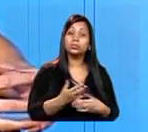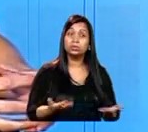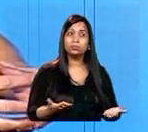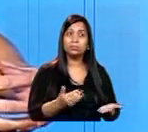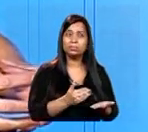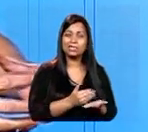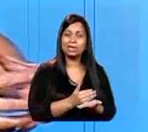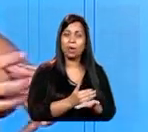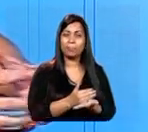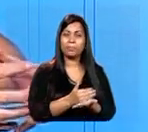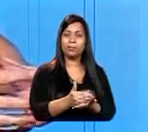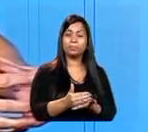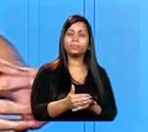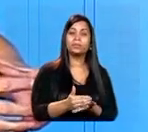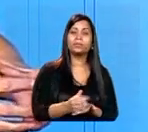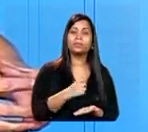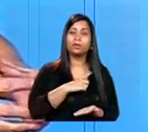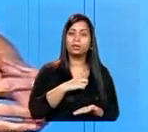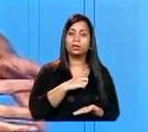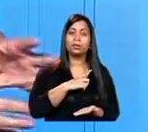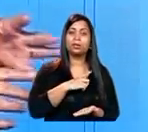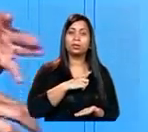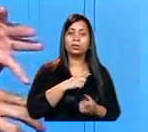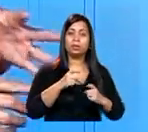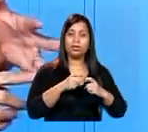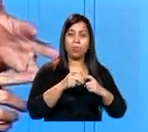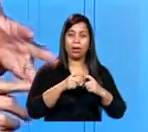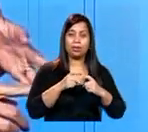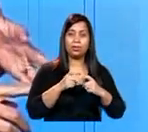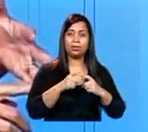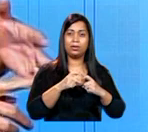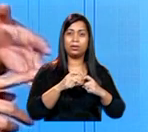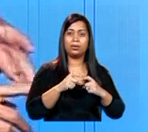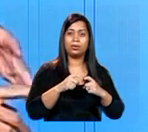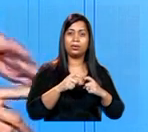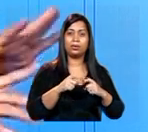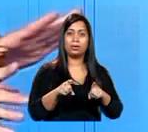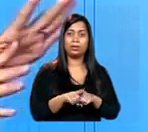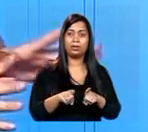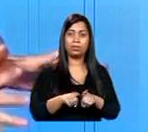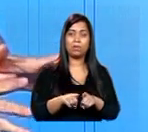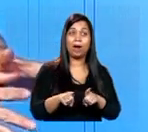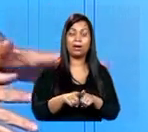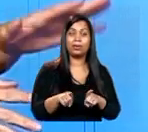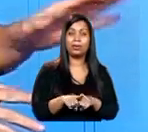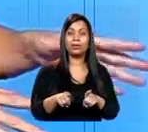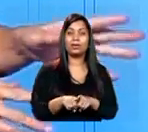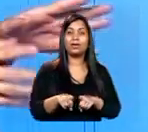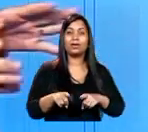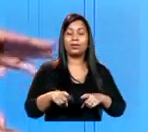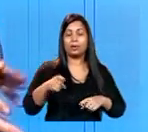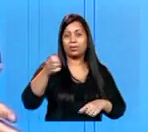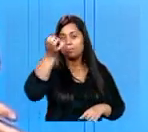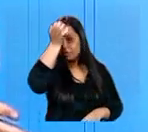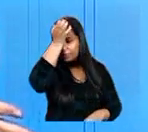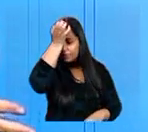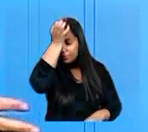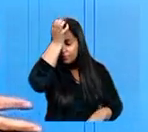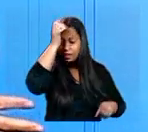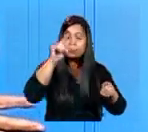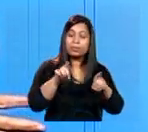partir dali, que nessa primeira visita é feita pelo médico, enfermagem, o médico e enfermagem, ou técnico e